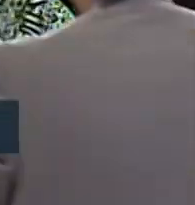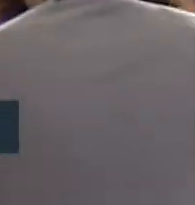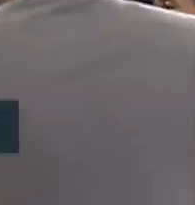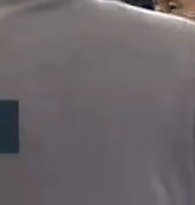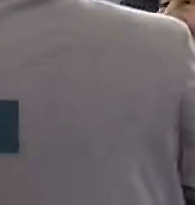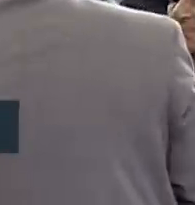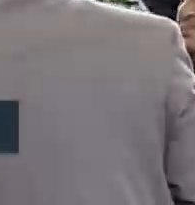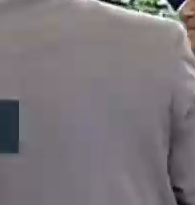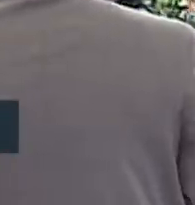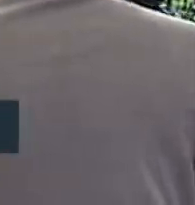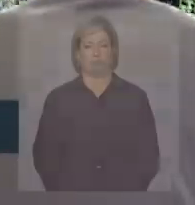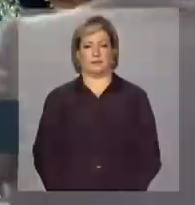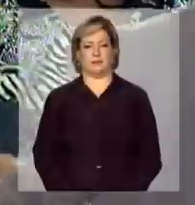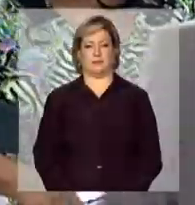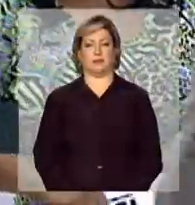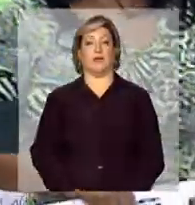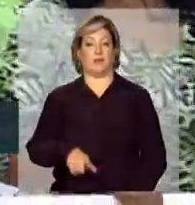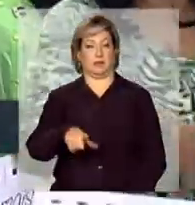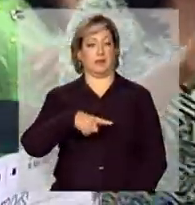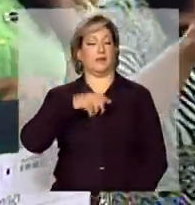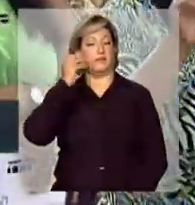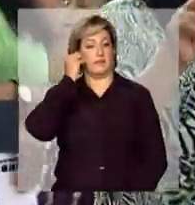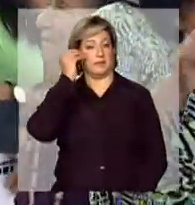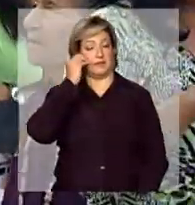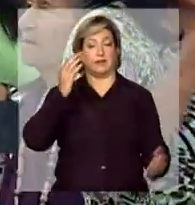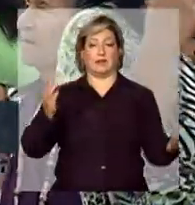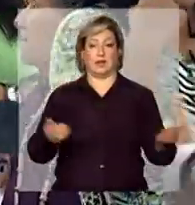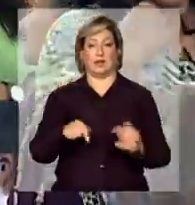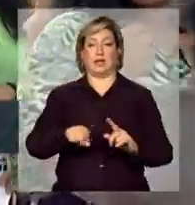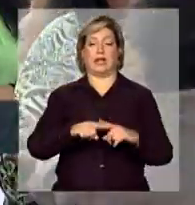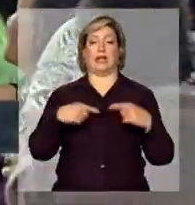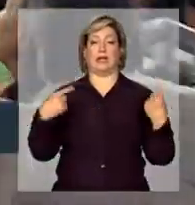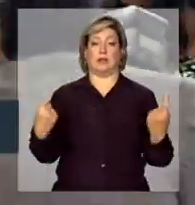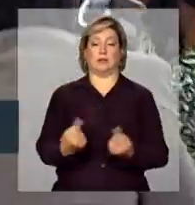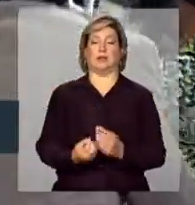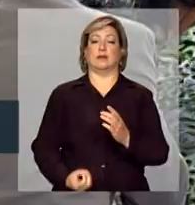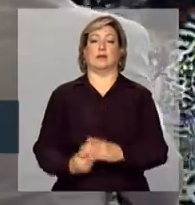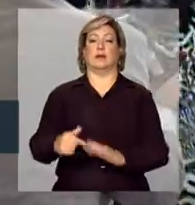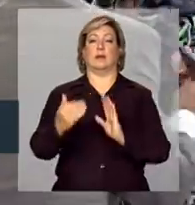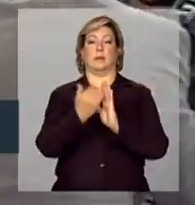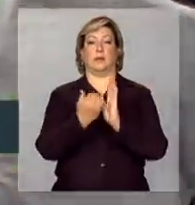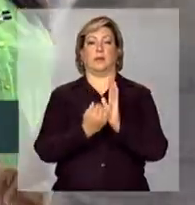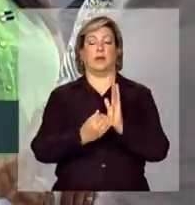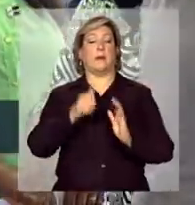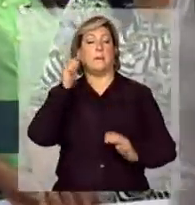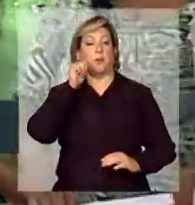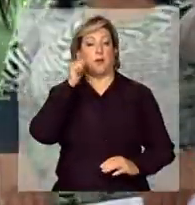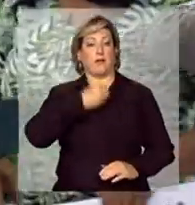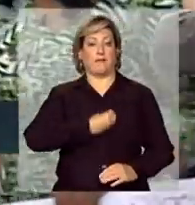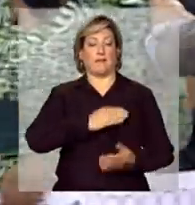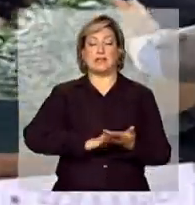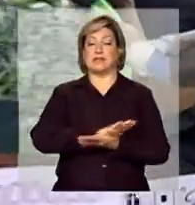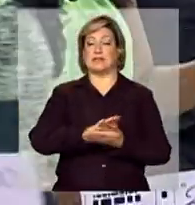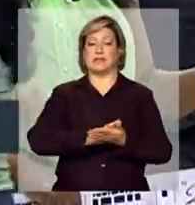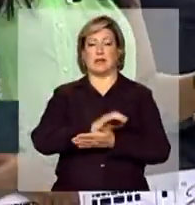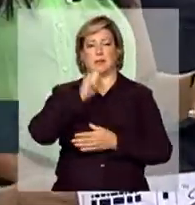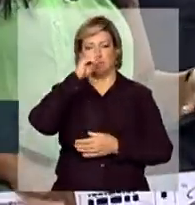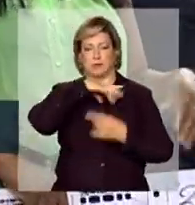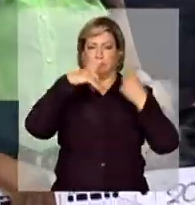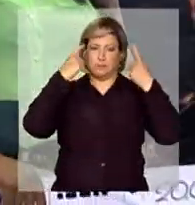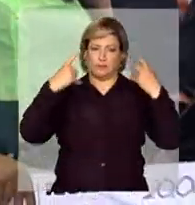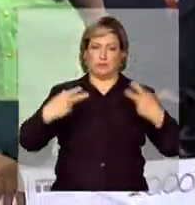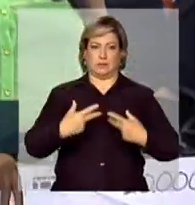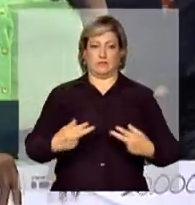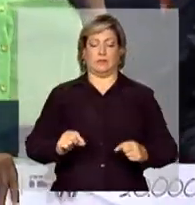E aí se você acompanha a cerimônia de lançamento do programa mulher viver sem violência